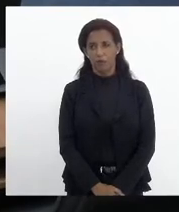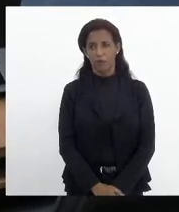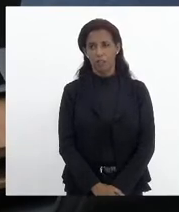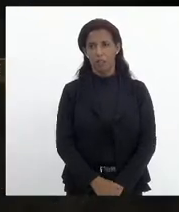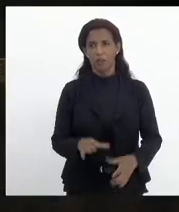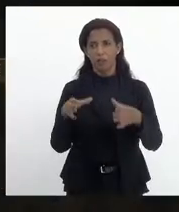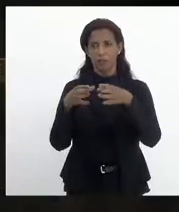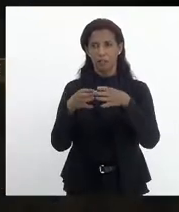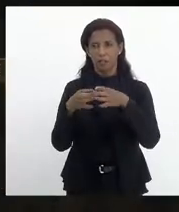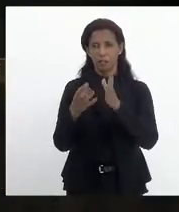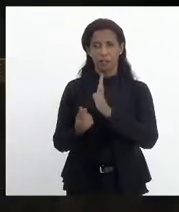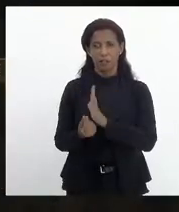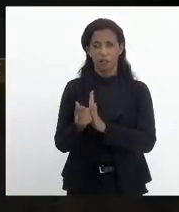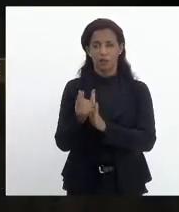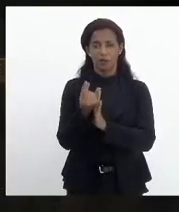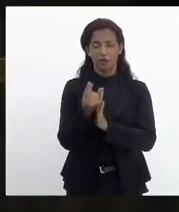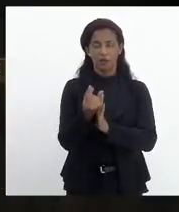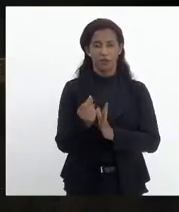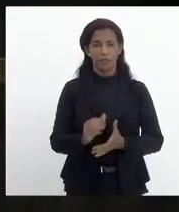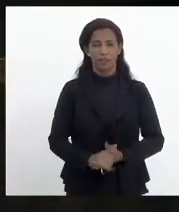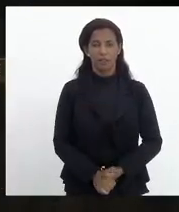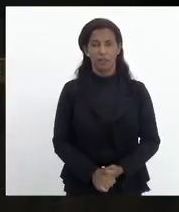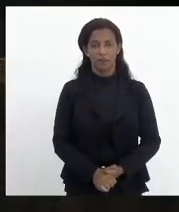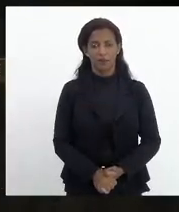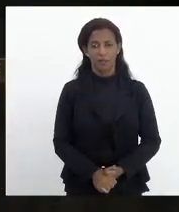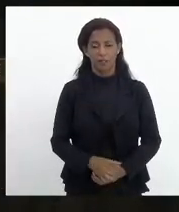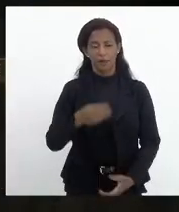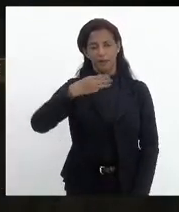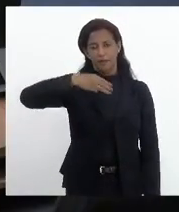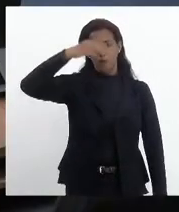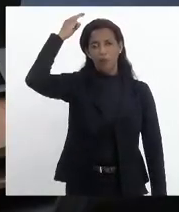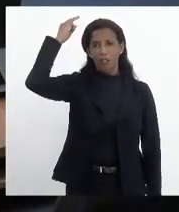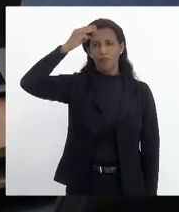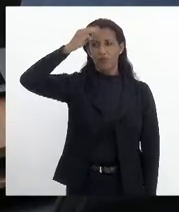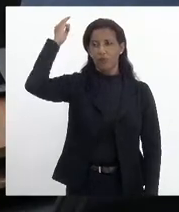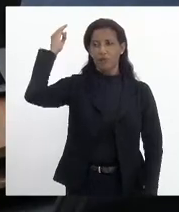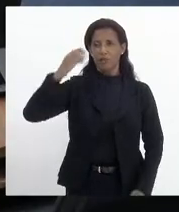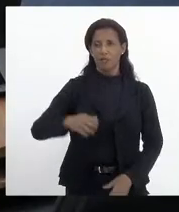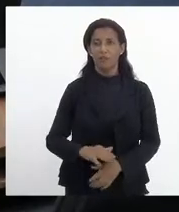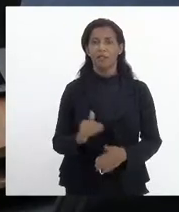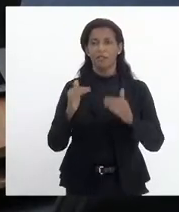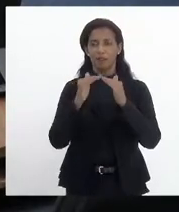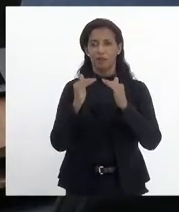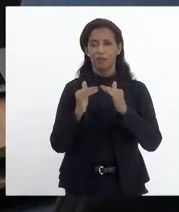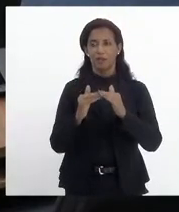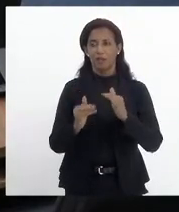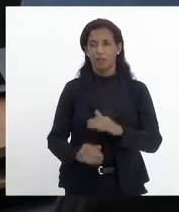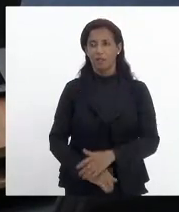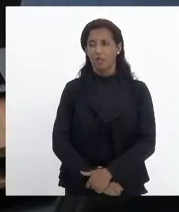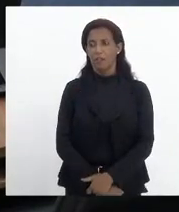Pela comissão de orçamento, deputado Márcio Pacheco. Favorável, presidente.